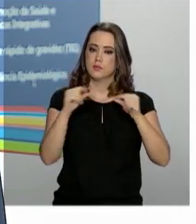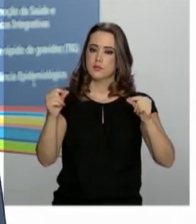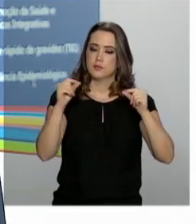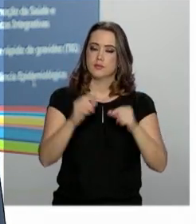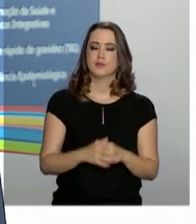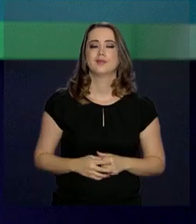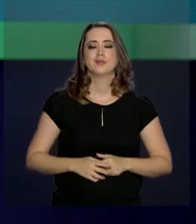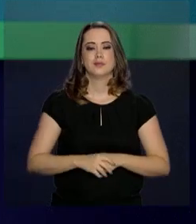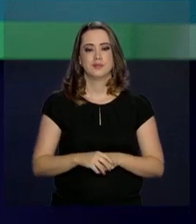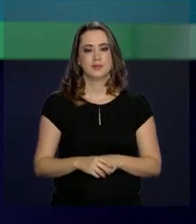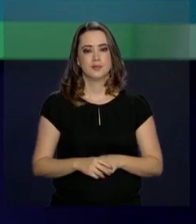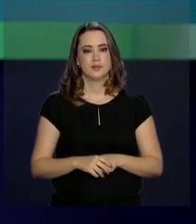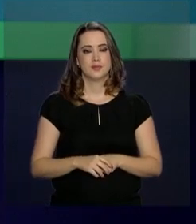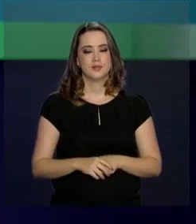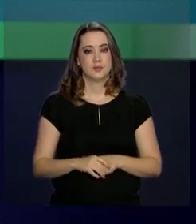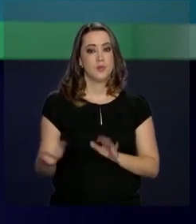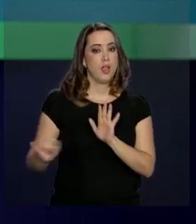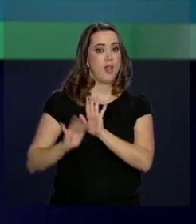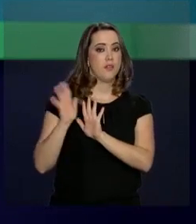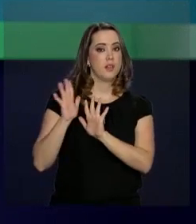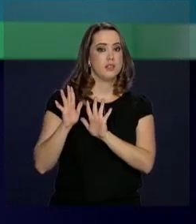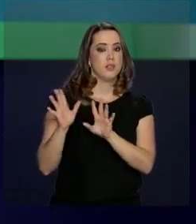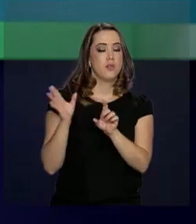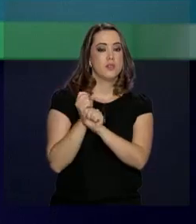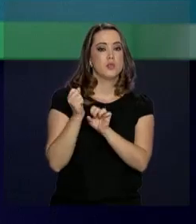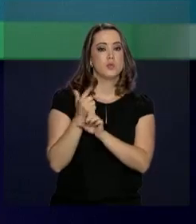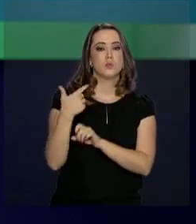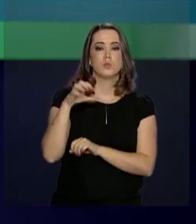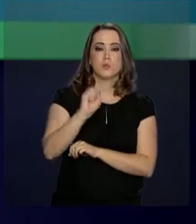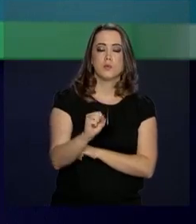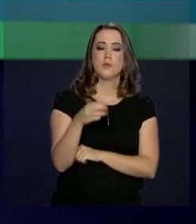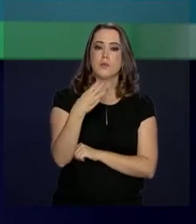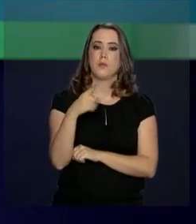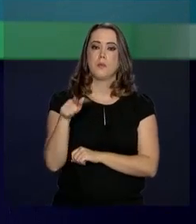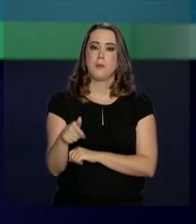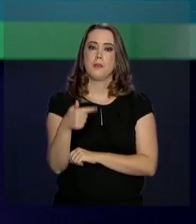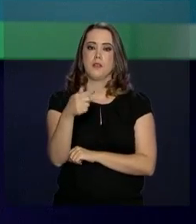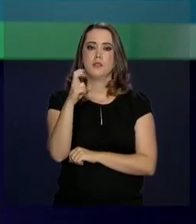Márcia Fernandes. A inflação fechou 2018 em